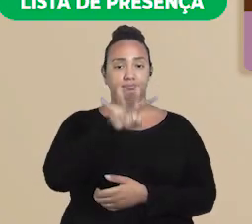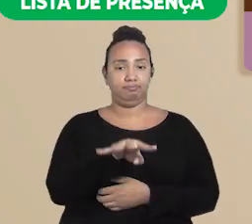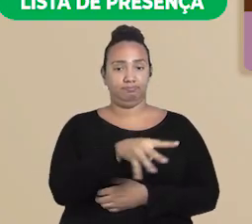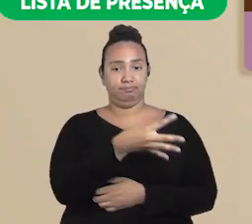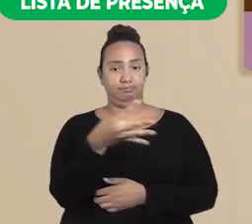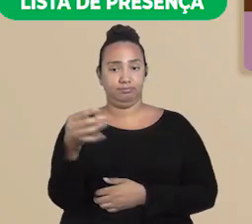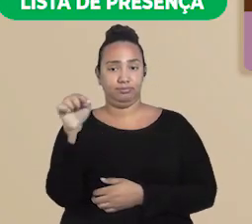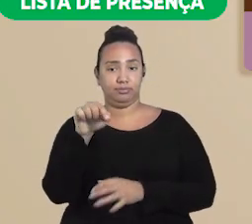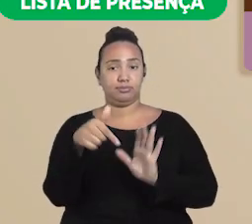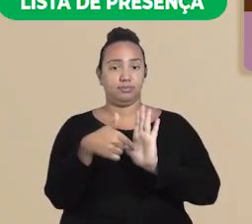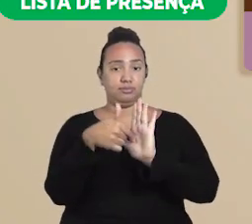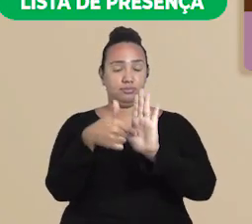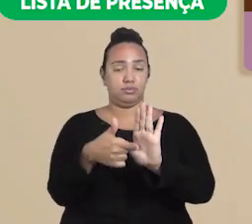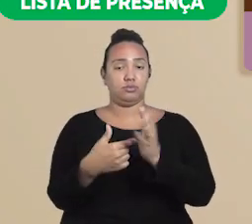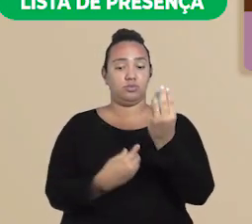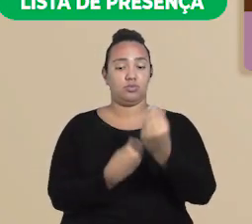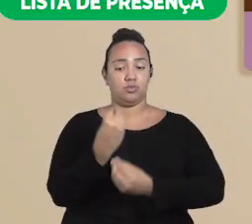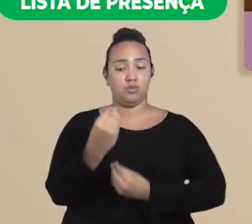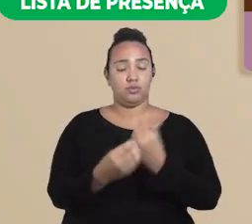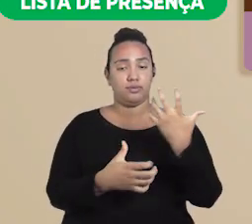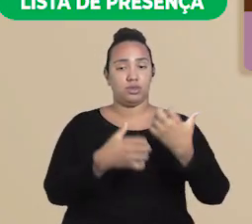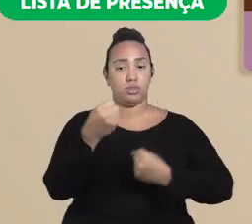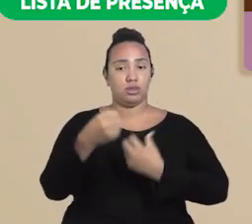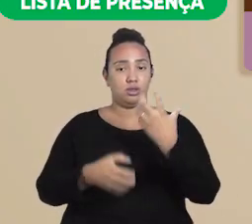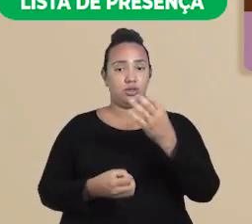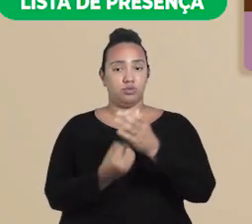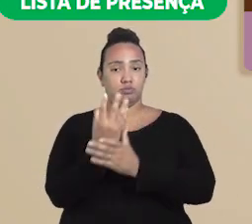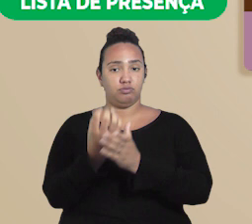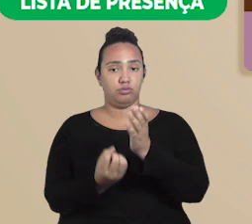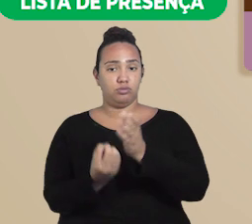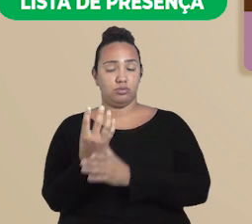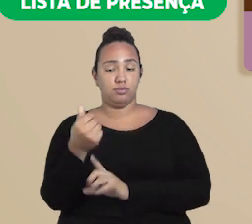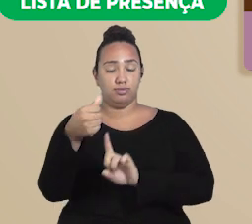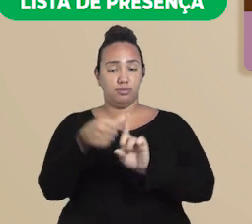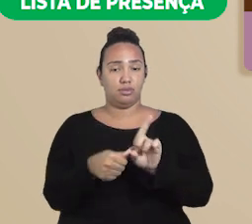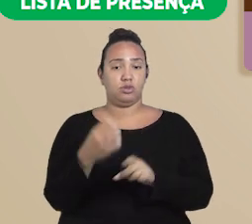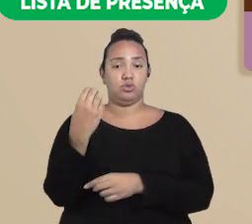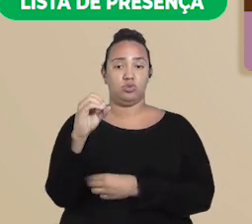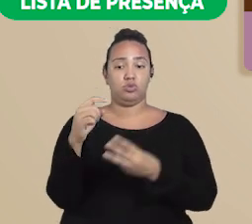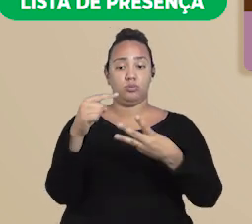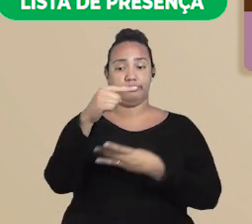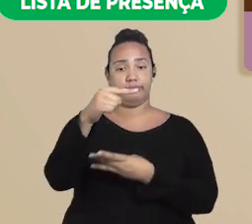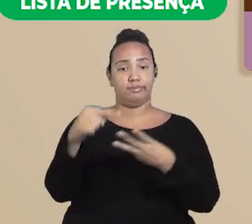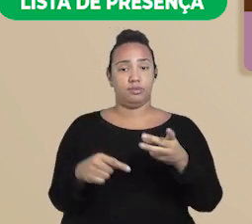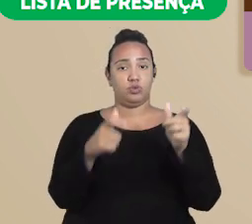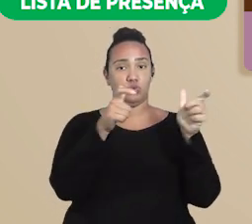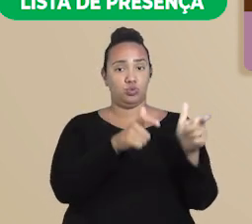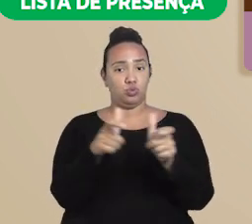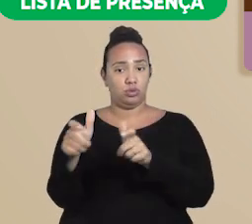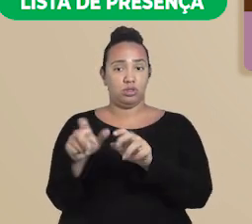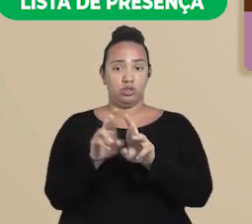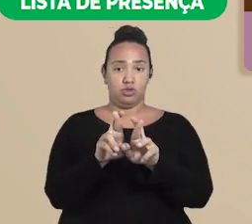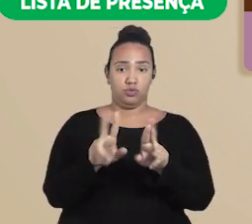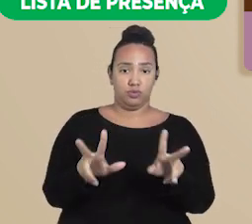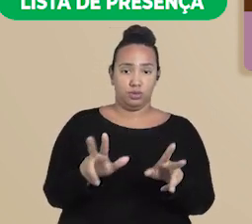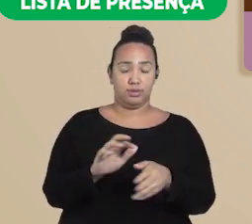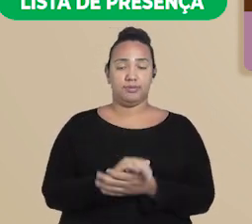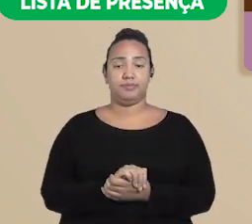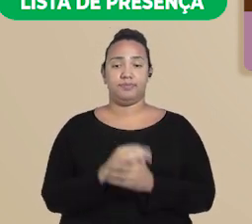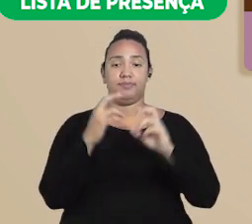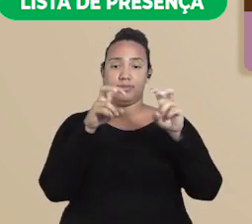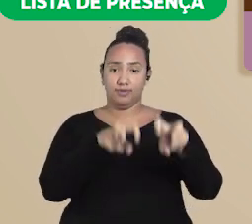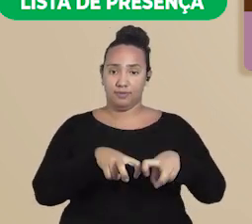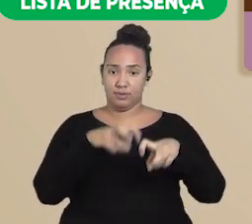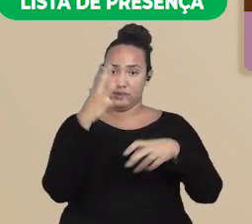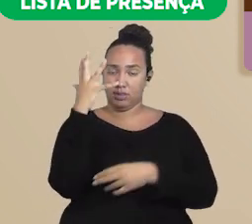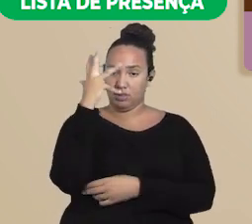tabela a seguir mostra a produção de leite no mês de outubro em 3 diferentes fazendas. Mostra a produção de